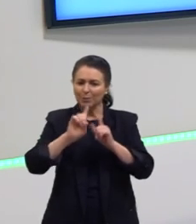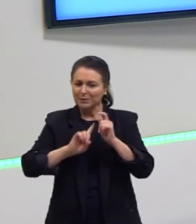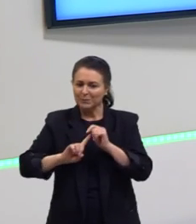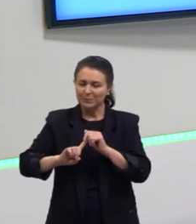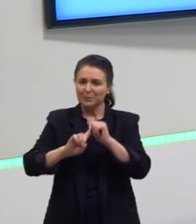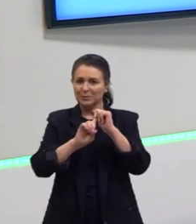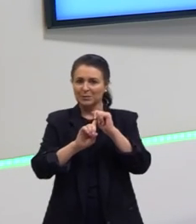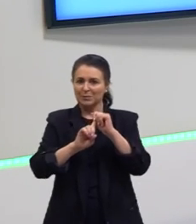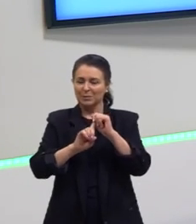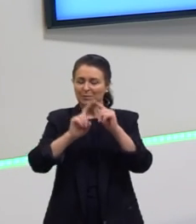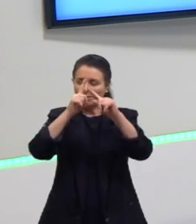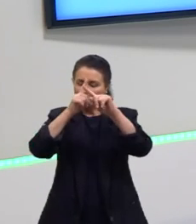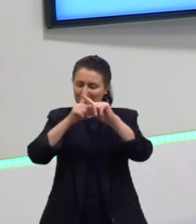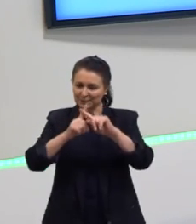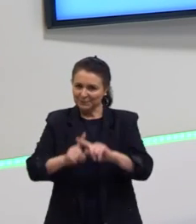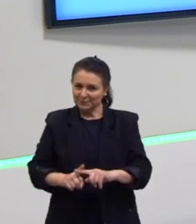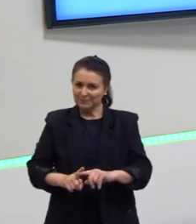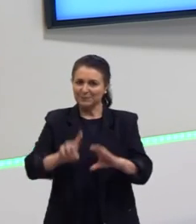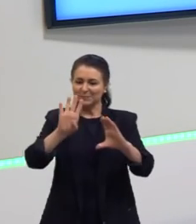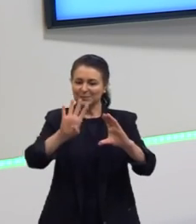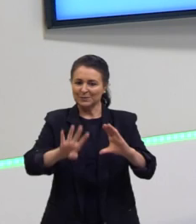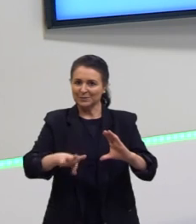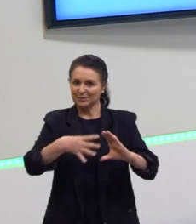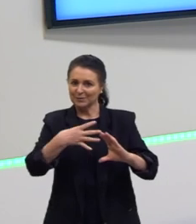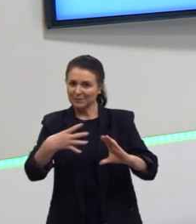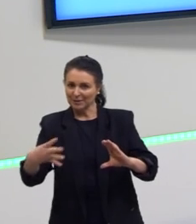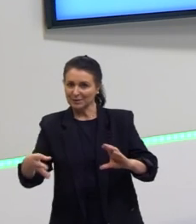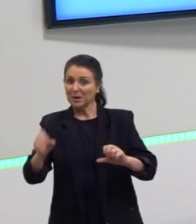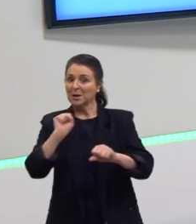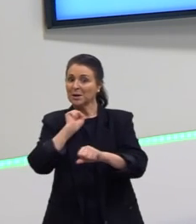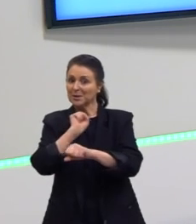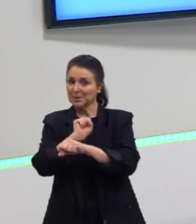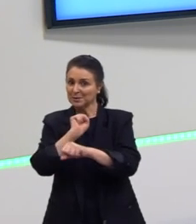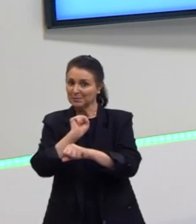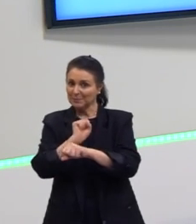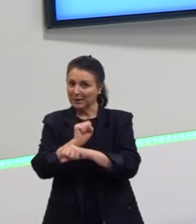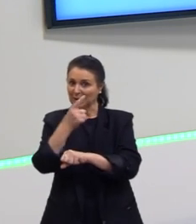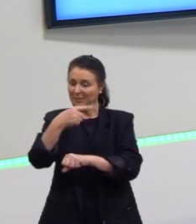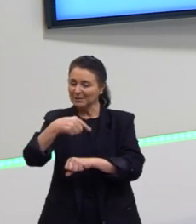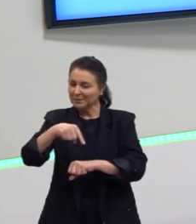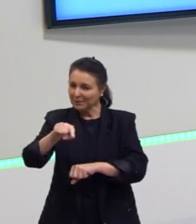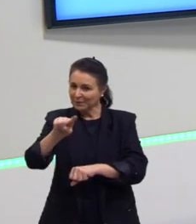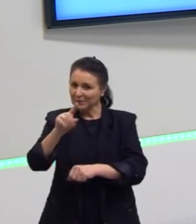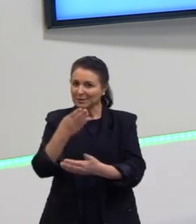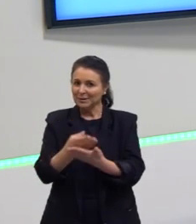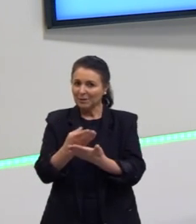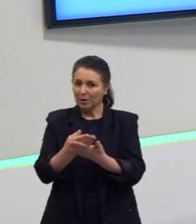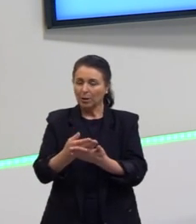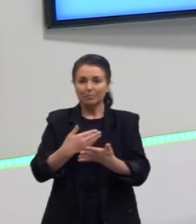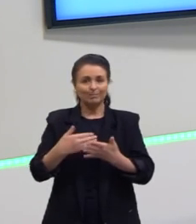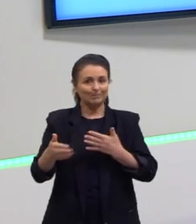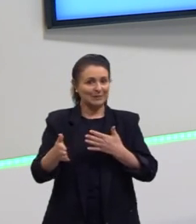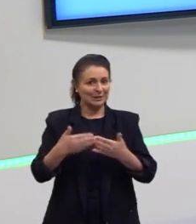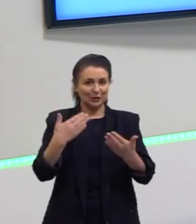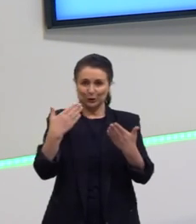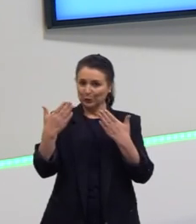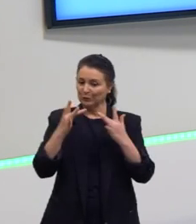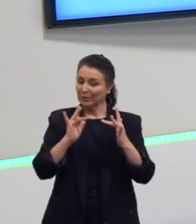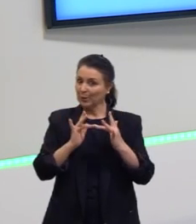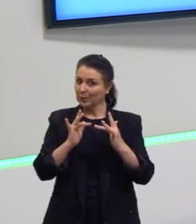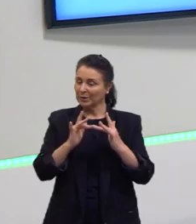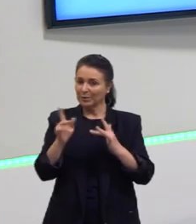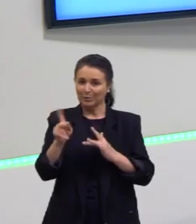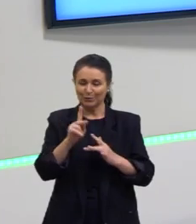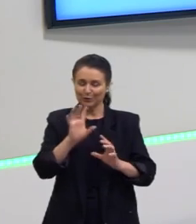operações envolvendo matrizes conto com vocês então gente na próxima aula qualquer coisa entre em contato